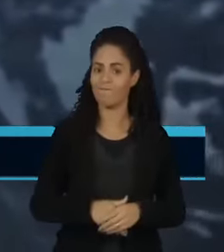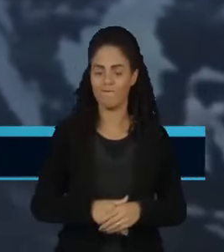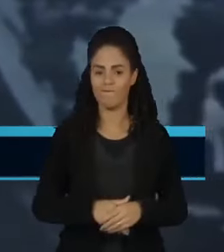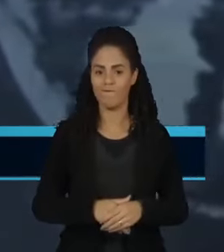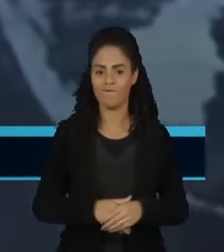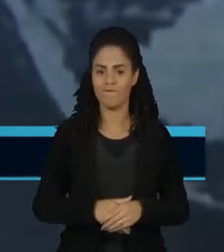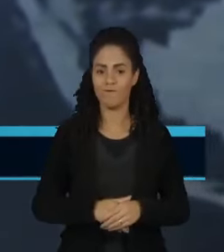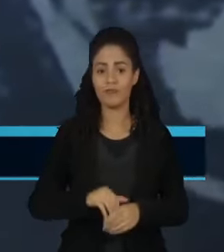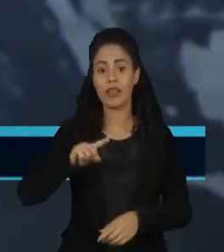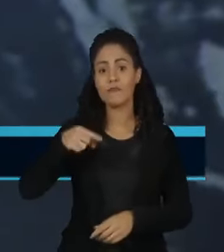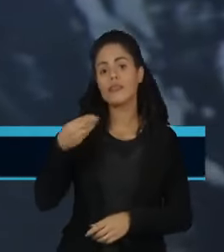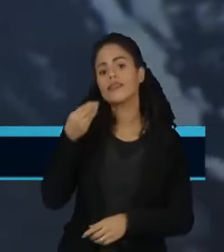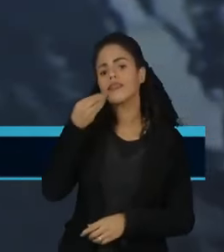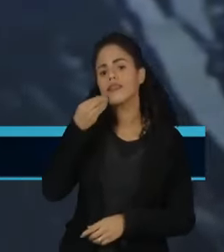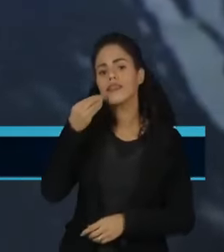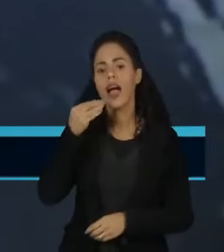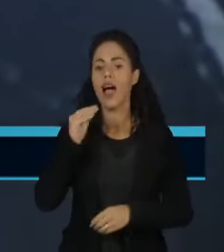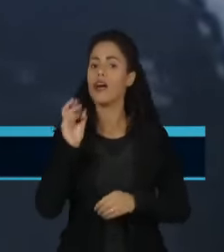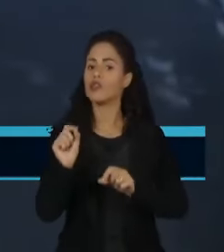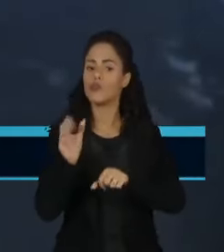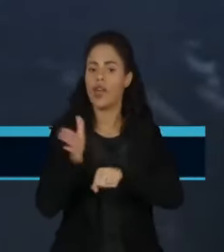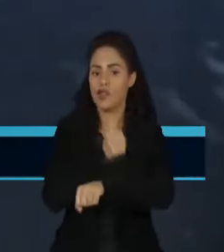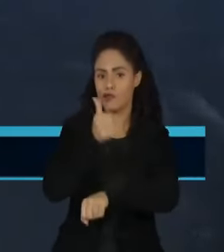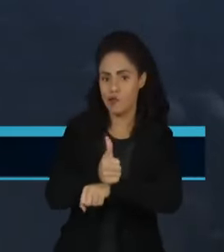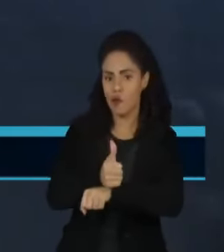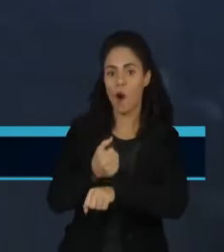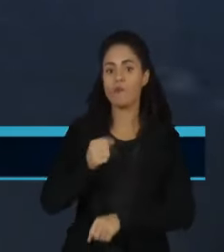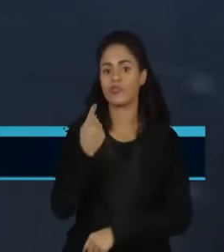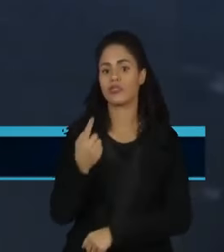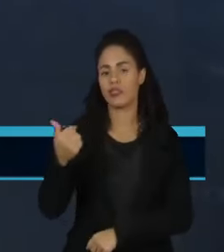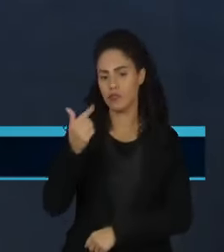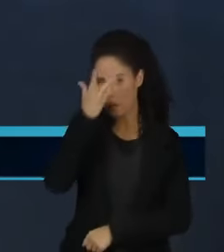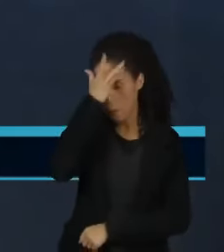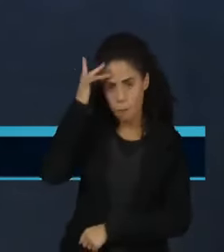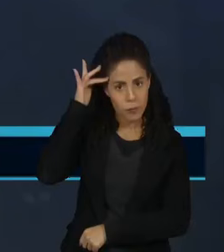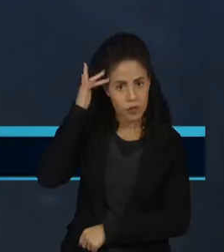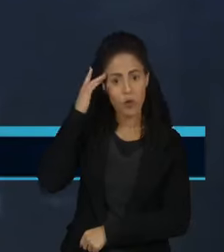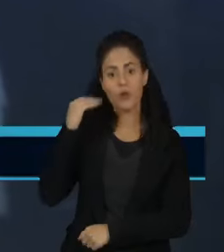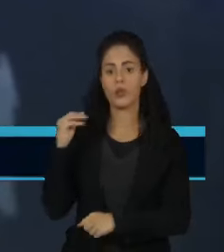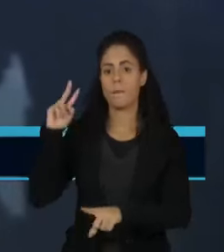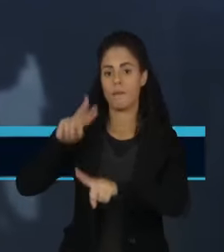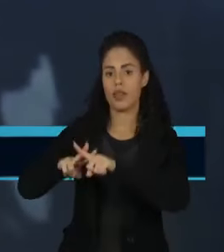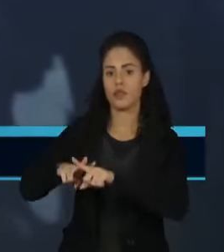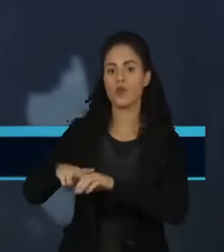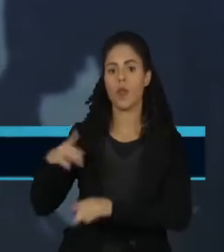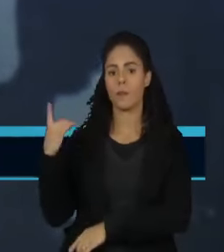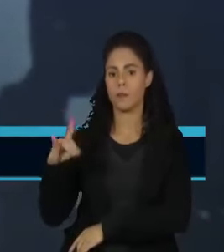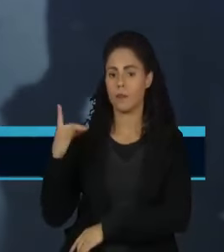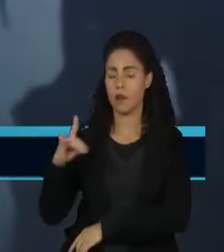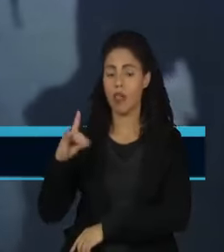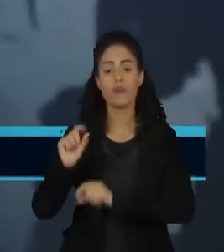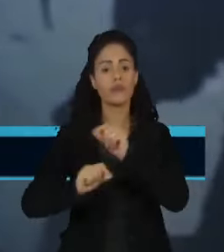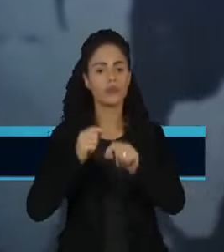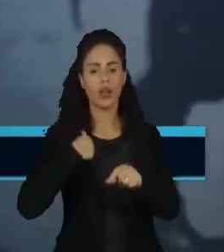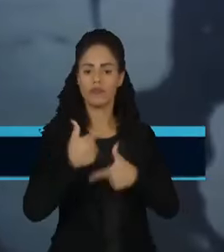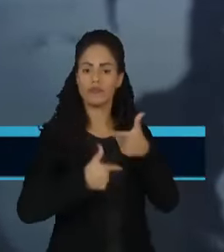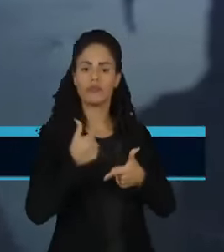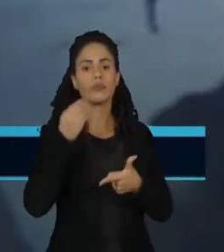E depois da tentativa frustrada de golpe militar, 17 pessoas foram presas na Bolívia. A polícia afirma que está trabalhando